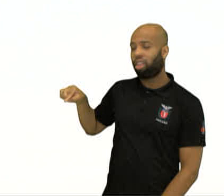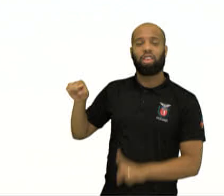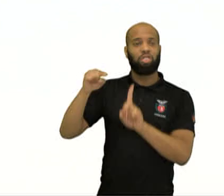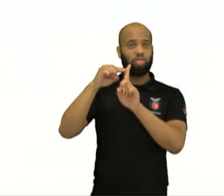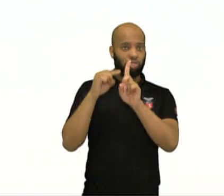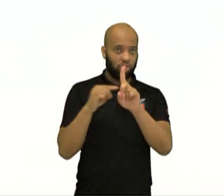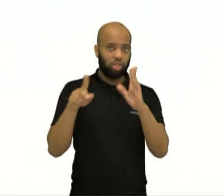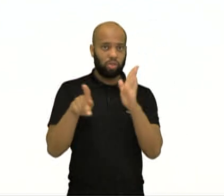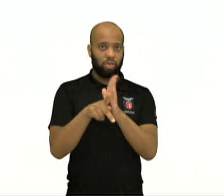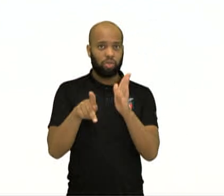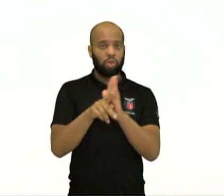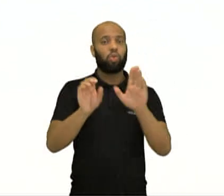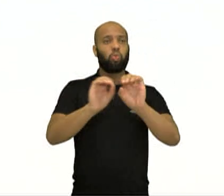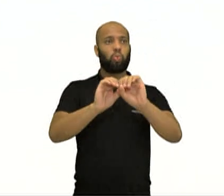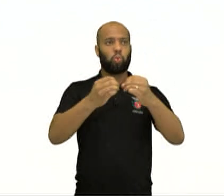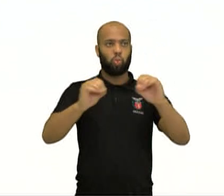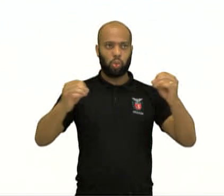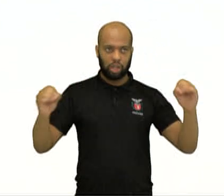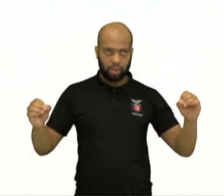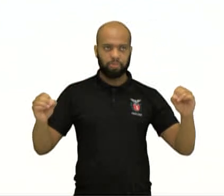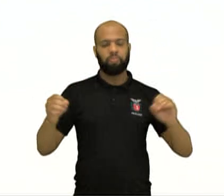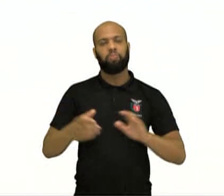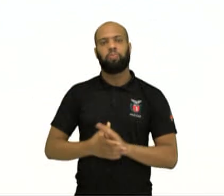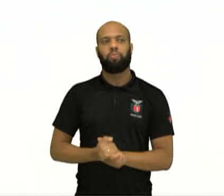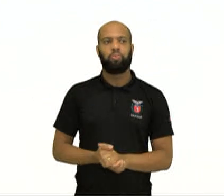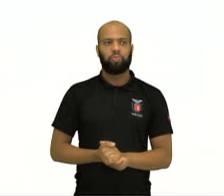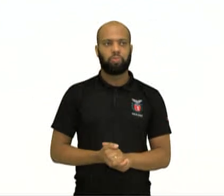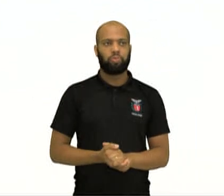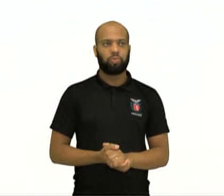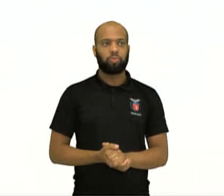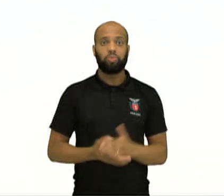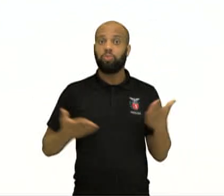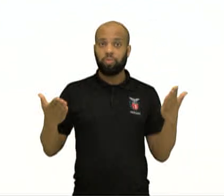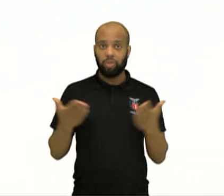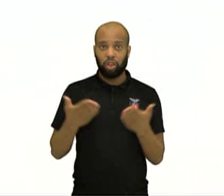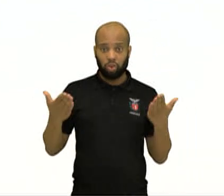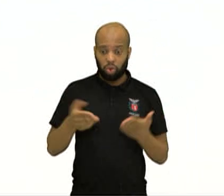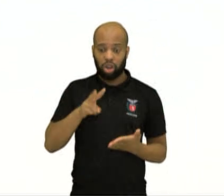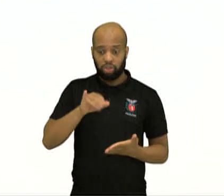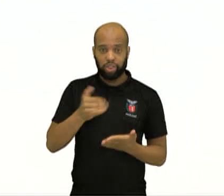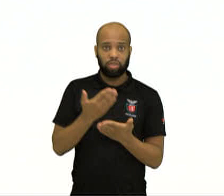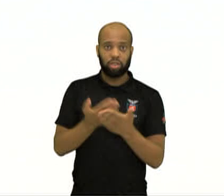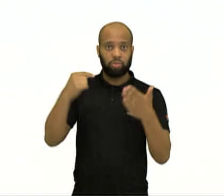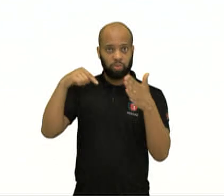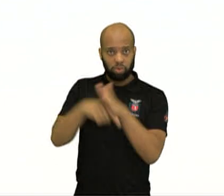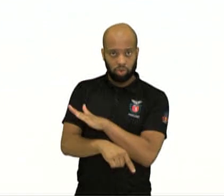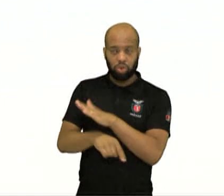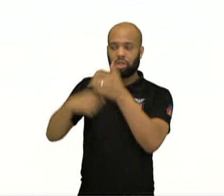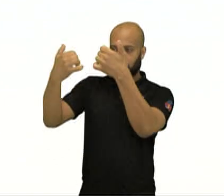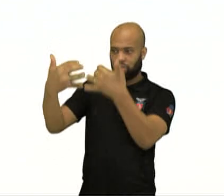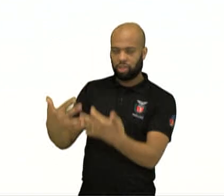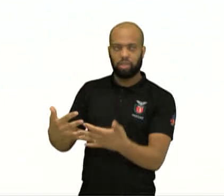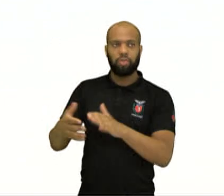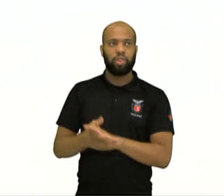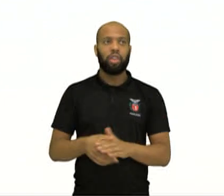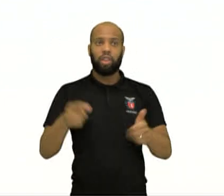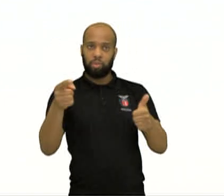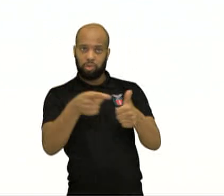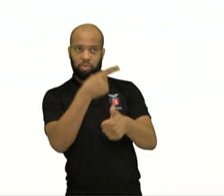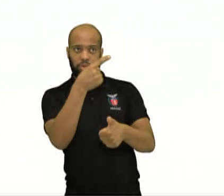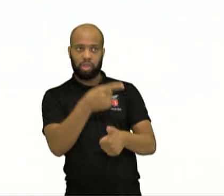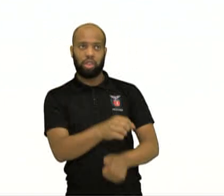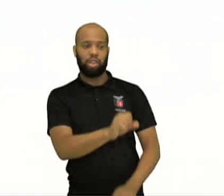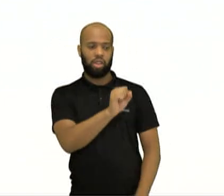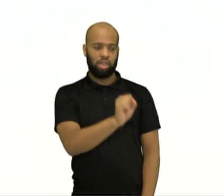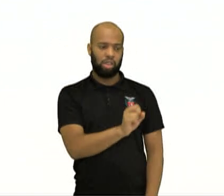diretas, objetivas indiretas e agora a positiva. As subjetivas, você vai encontrar o